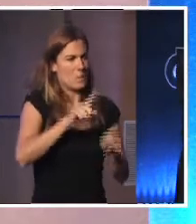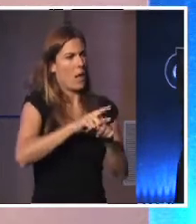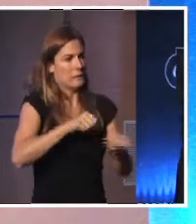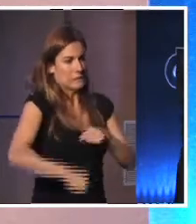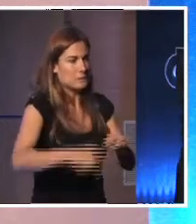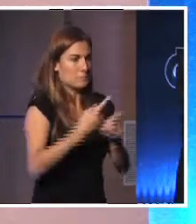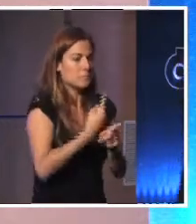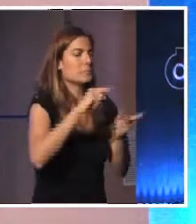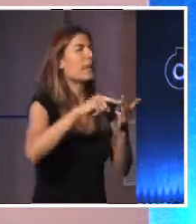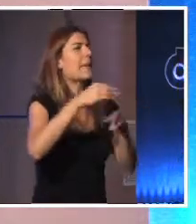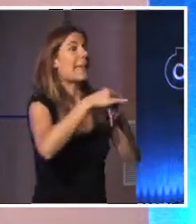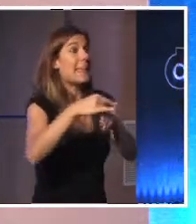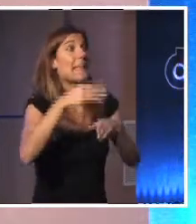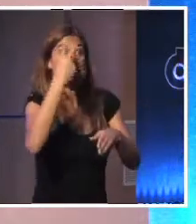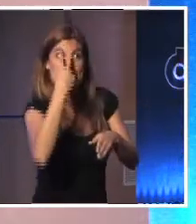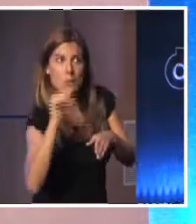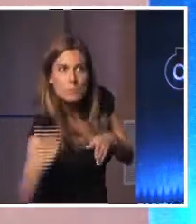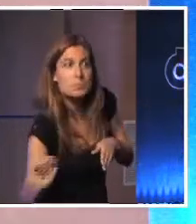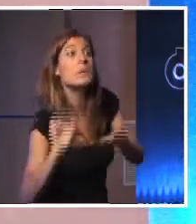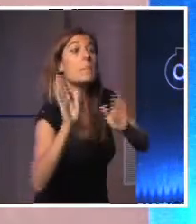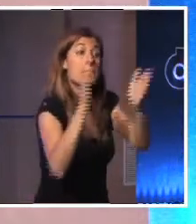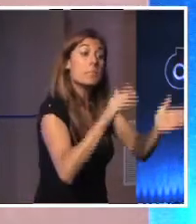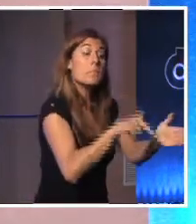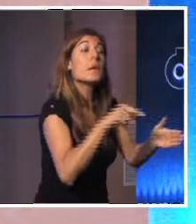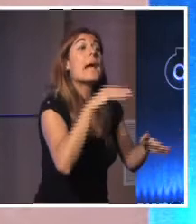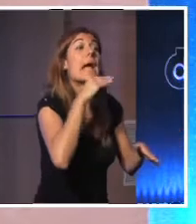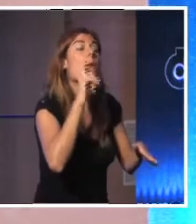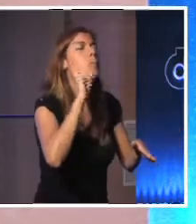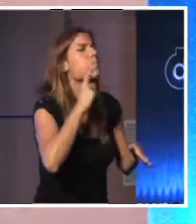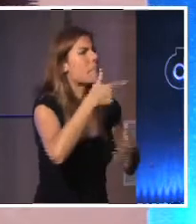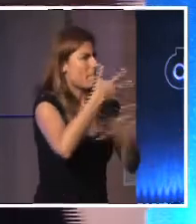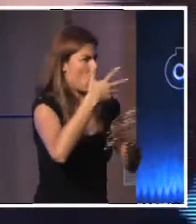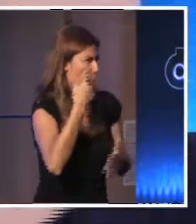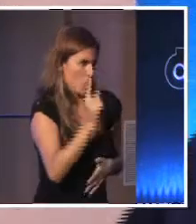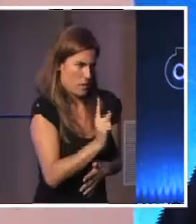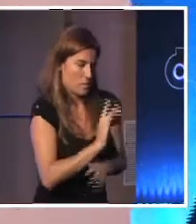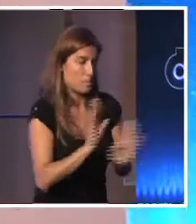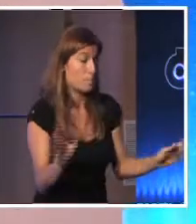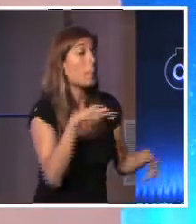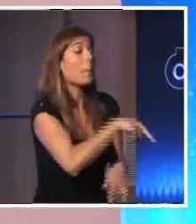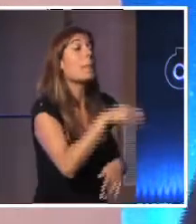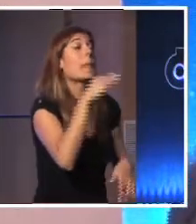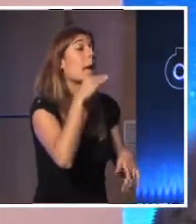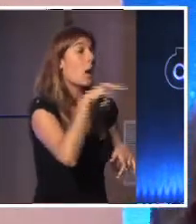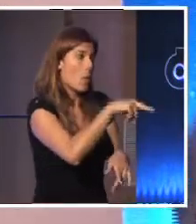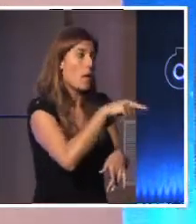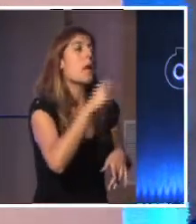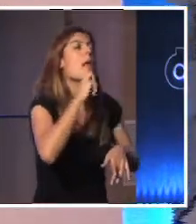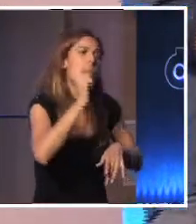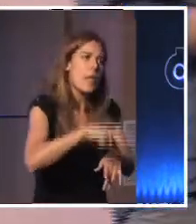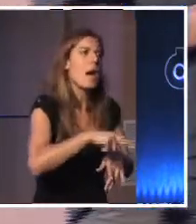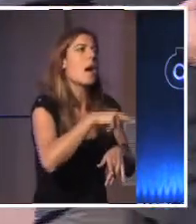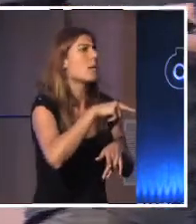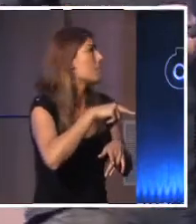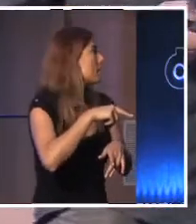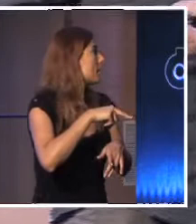de cegos, e esta vertente do cão dos surdos é pouco conhecida. Além de o cão poder ter a